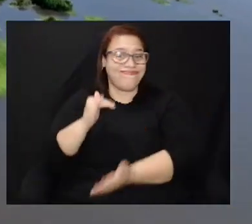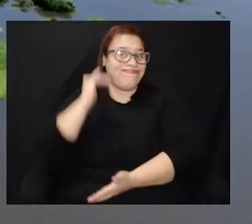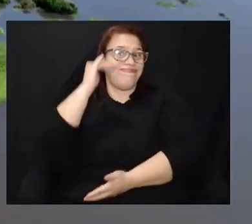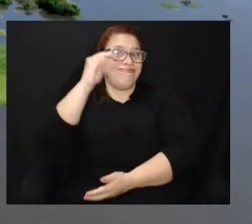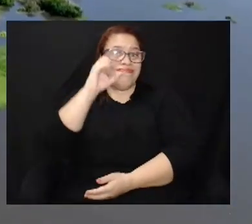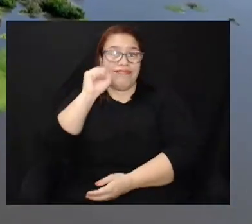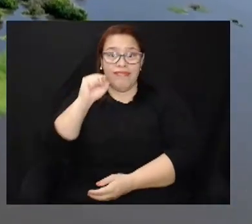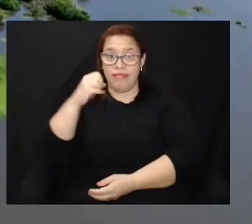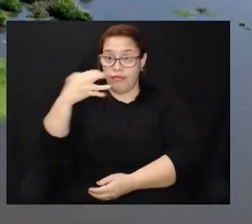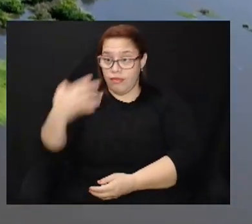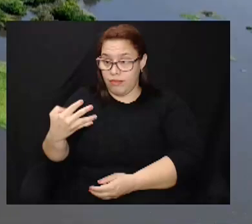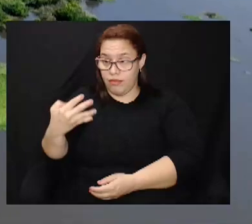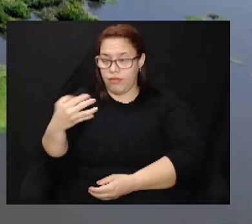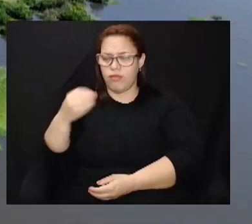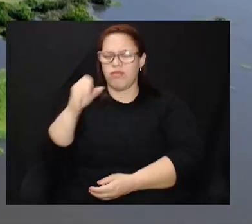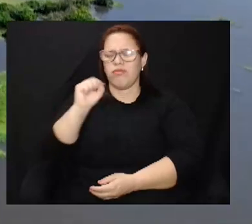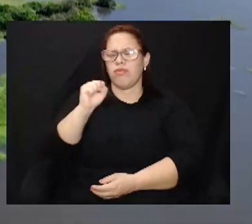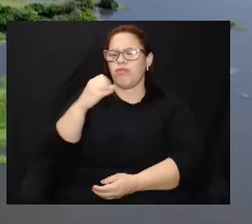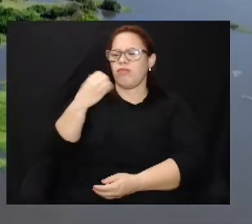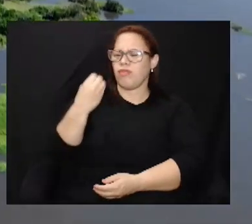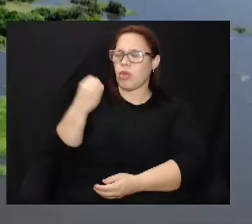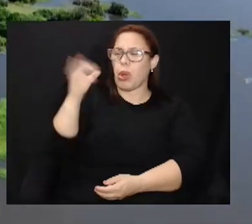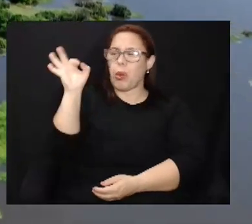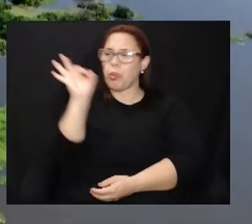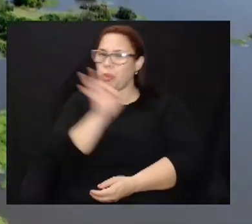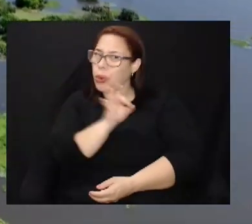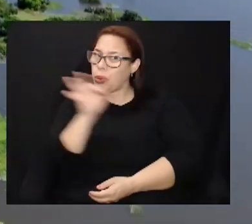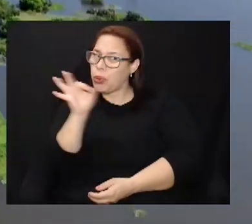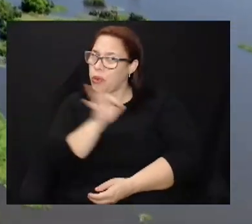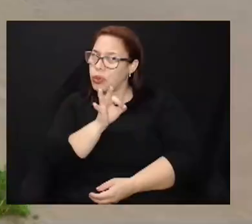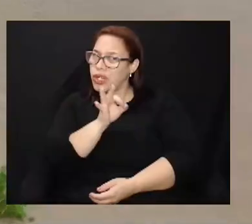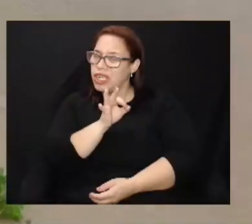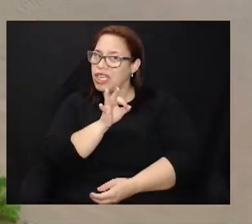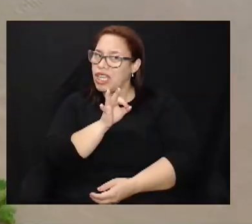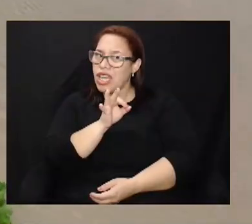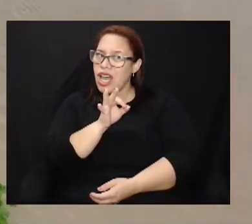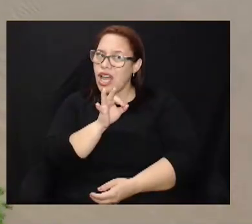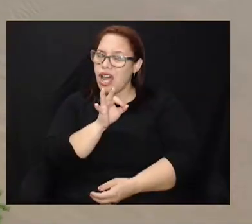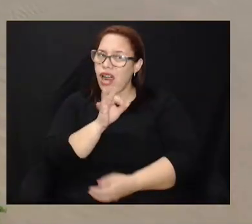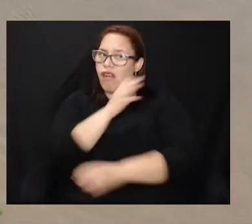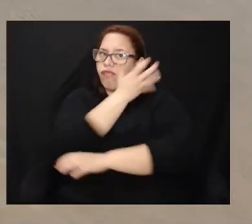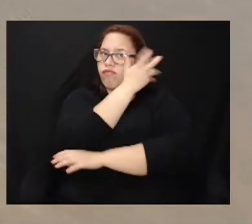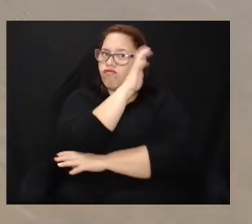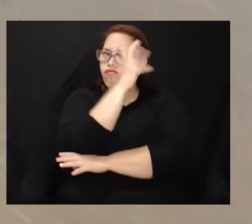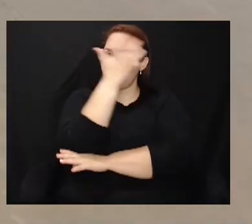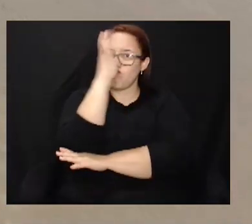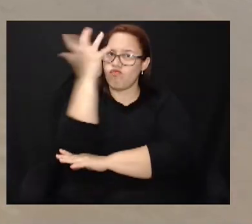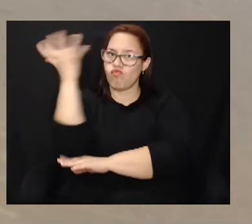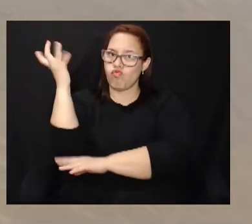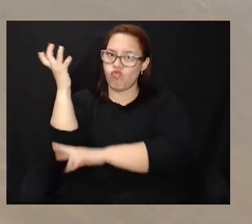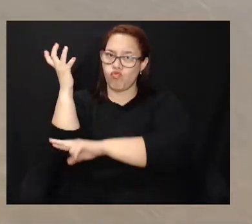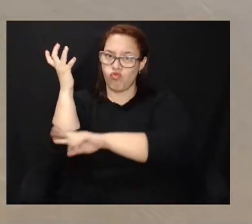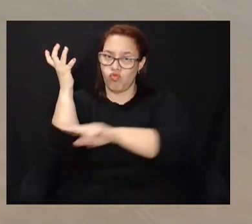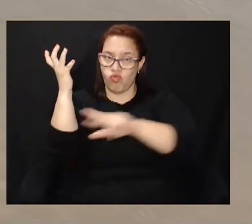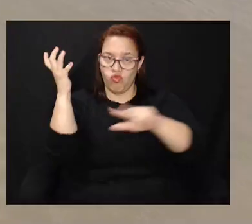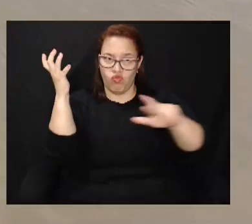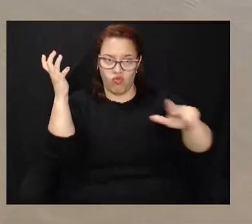84, 86% da floresta original. Ou seja, em